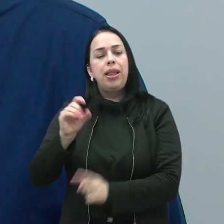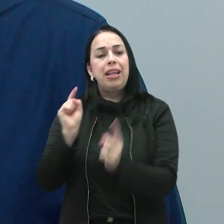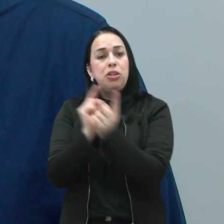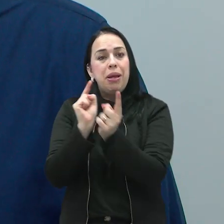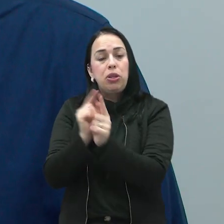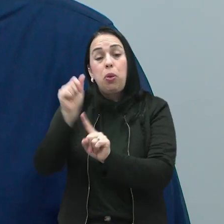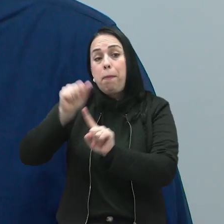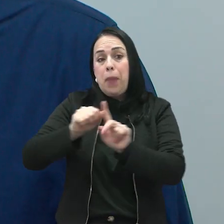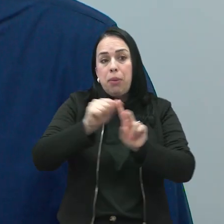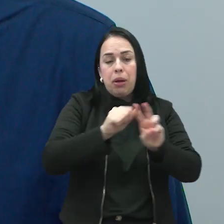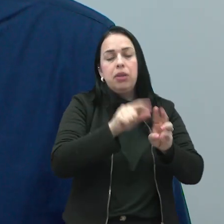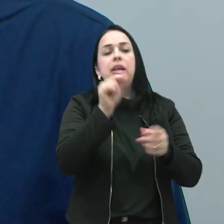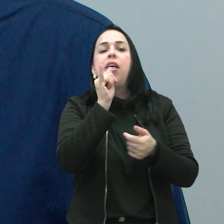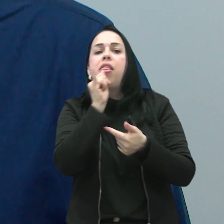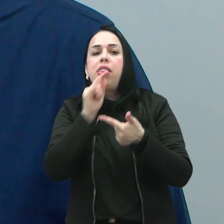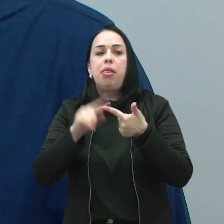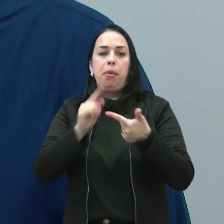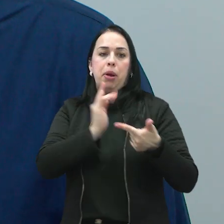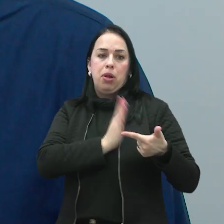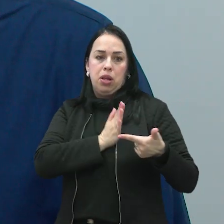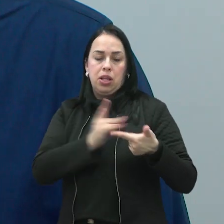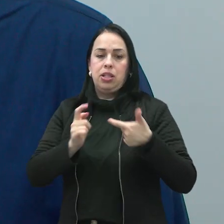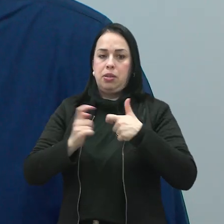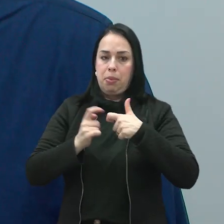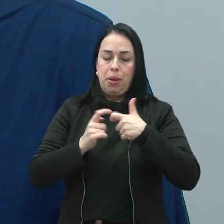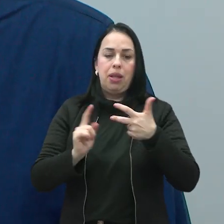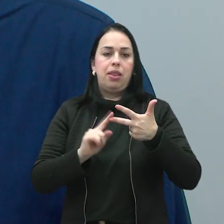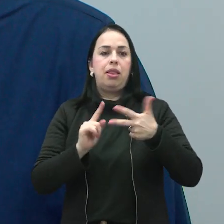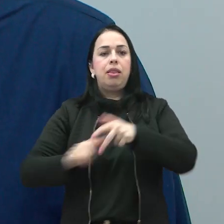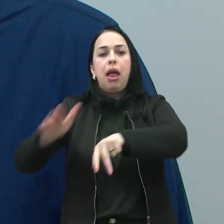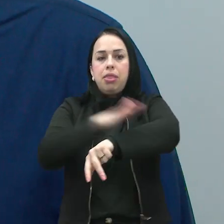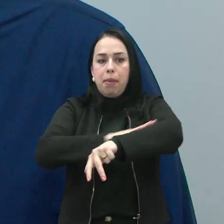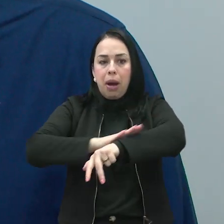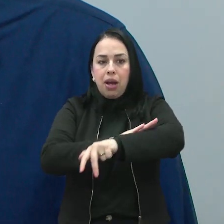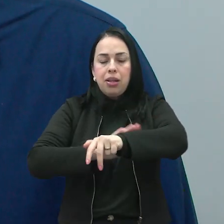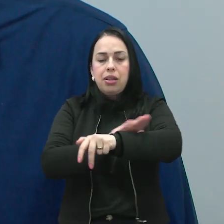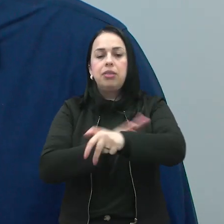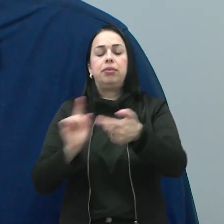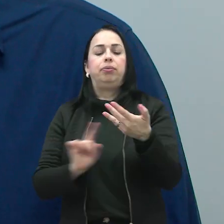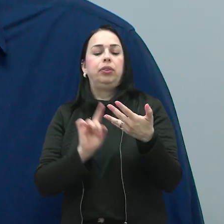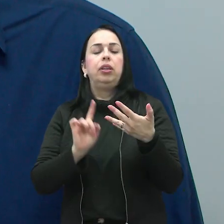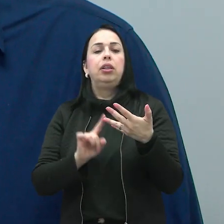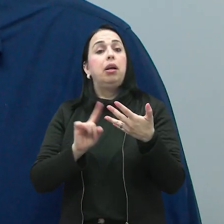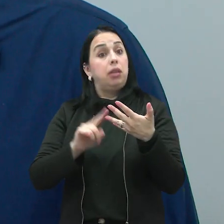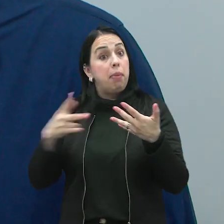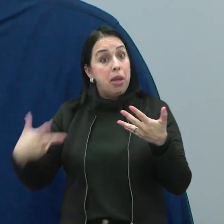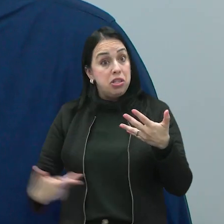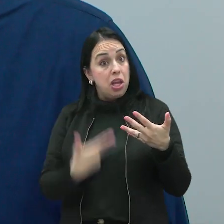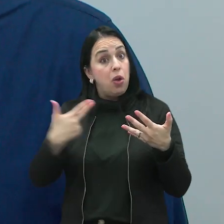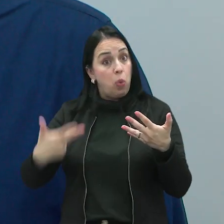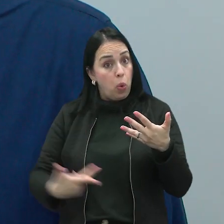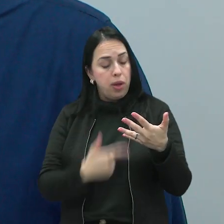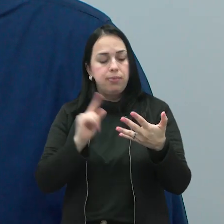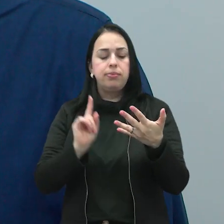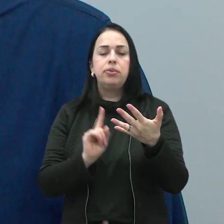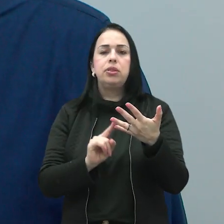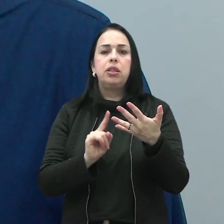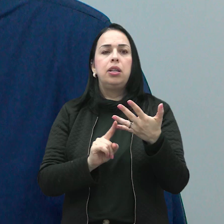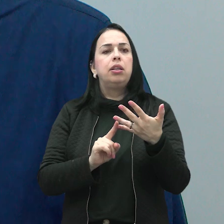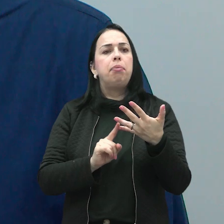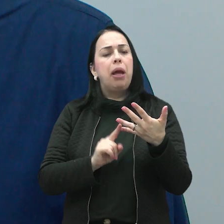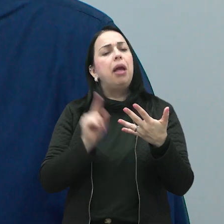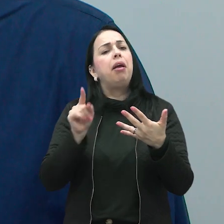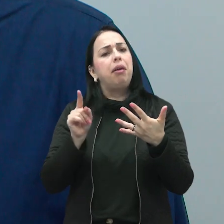atendimentos a gente tem outras especialidades como cardiologia, dermatologia, procedimentos também cirúrgicos e consultas